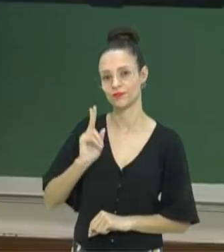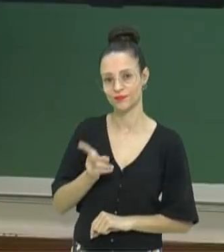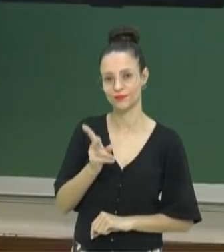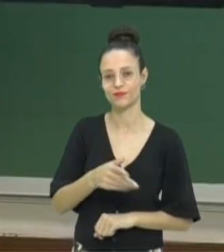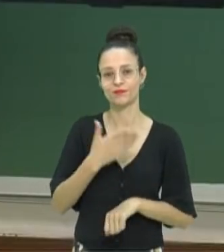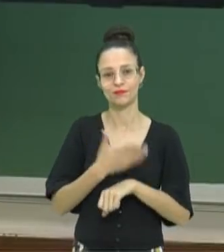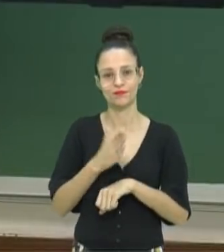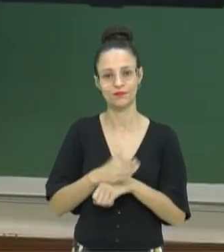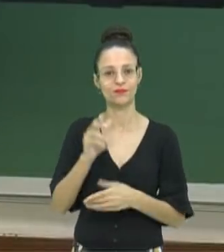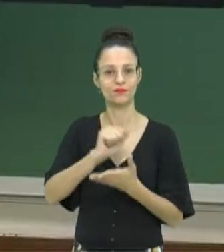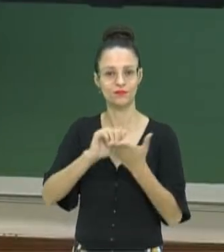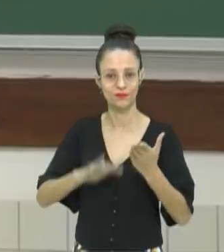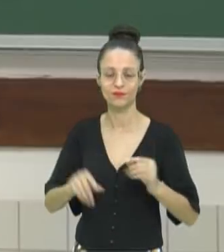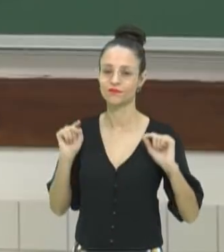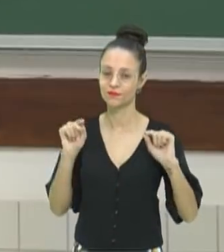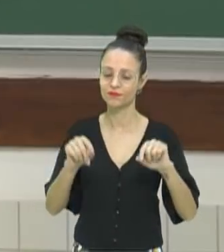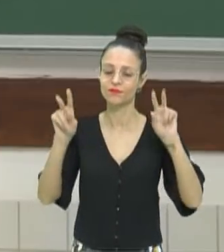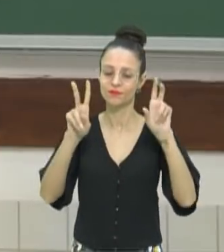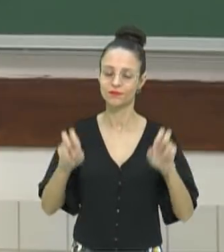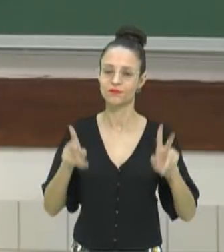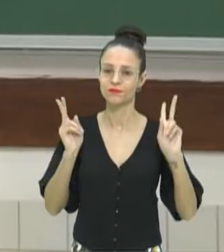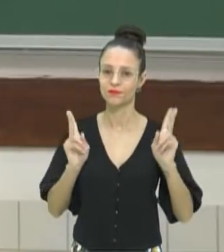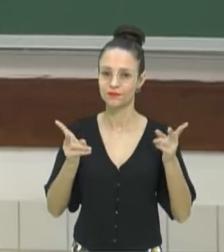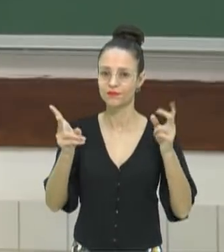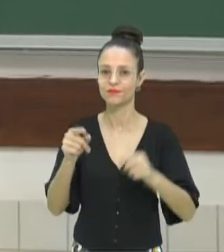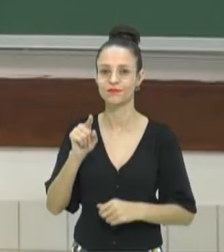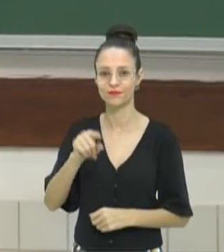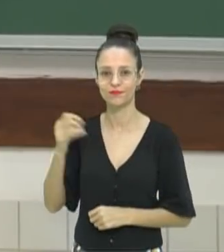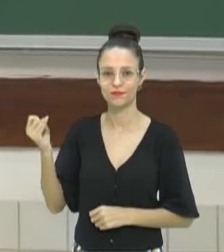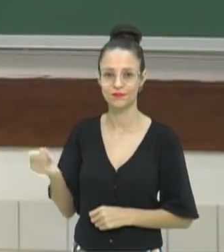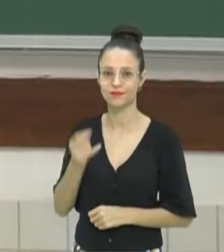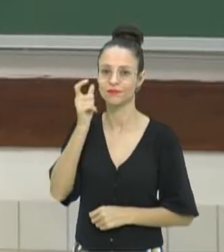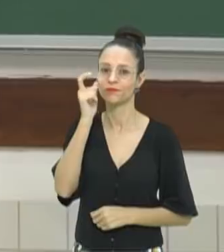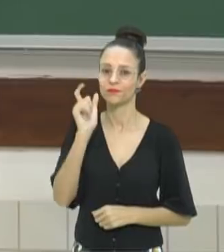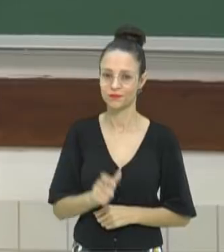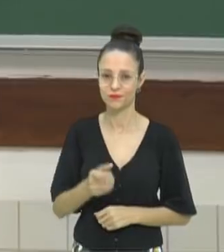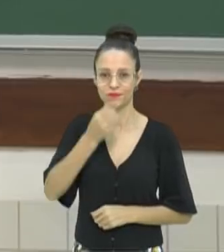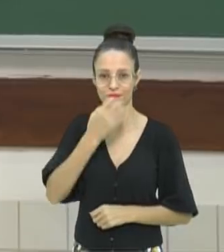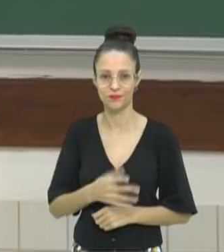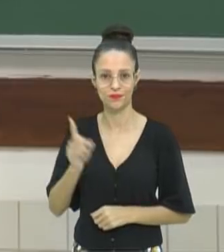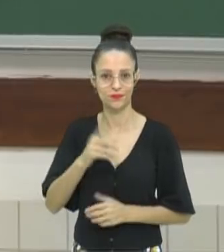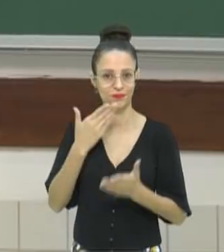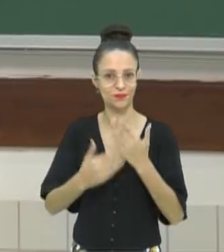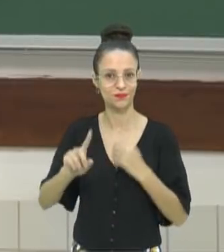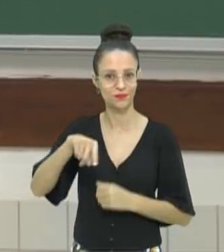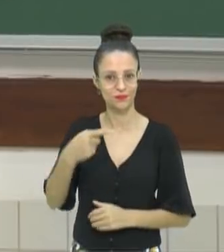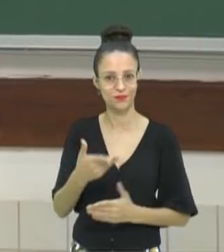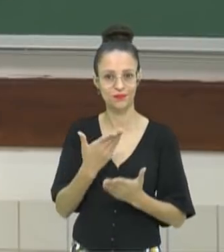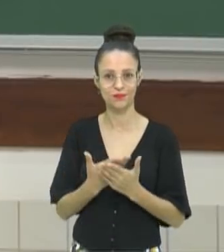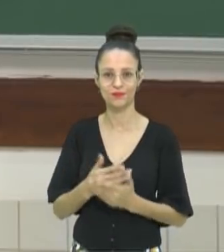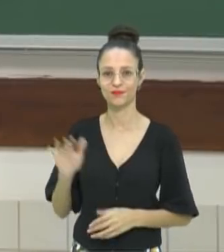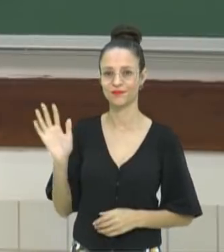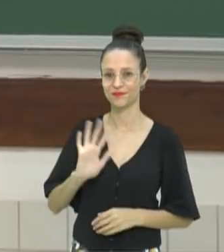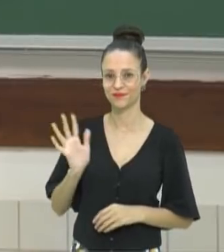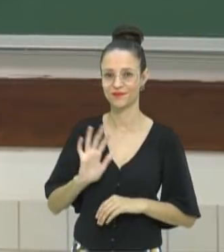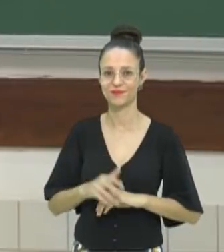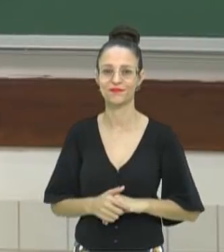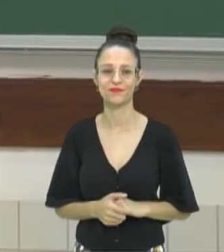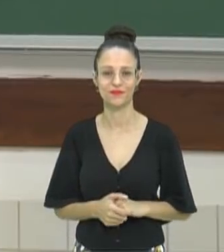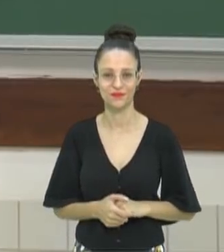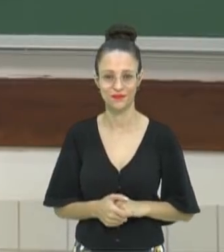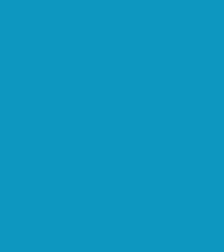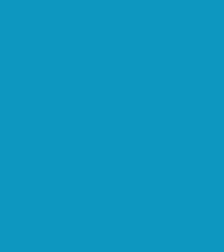resolvendo problemas com círculo e polígonos, que é muito interessante, tá bom? Não perca a próxima aula. Até mais!